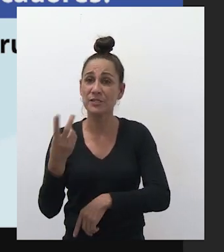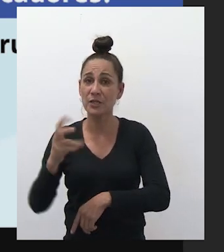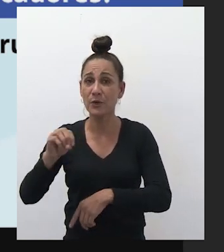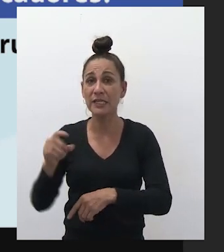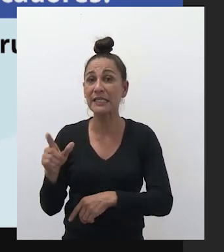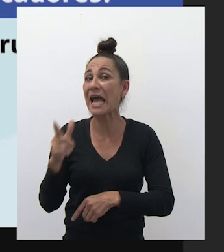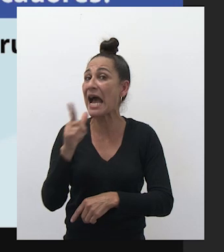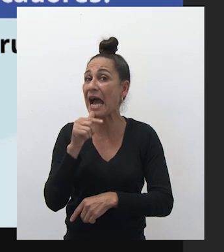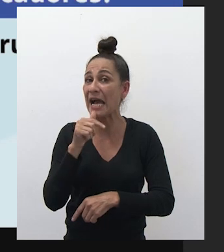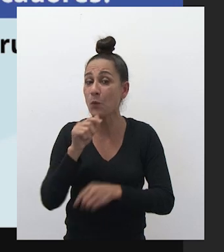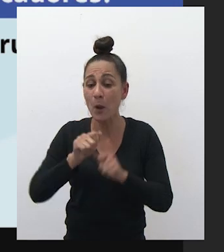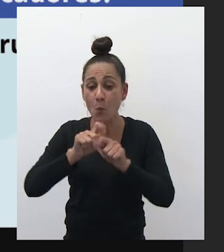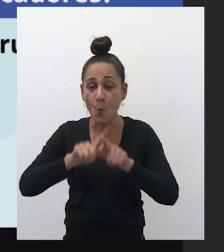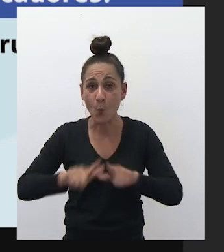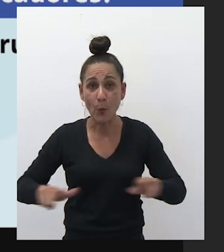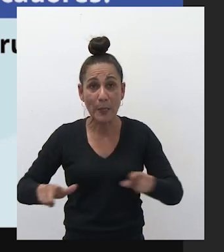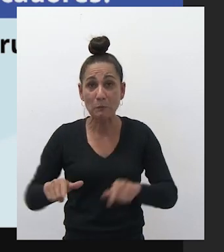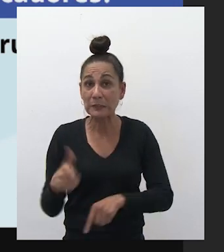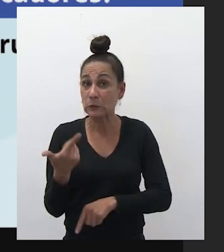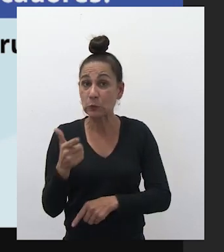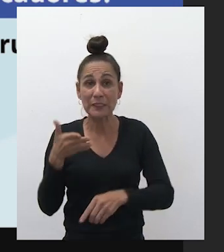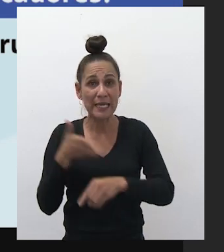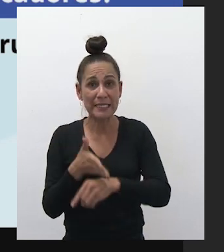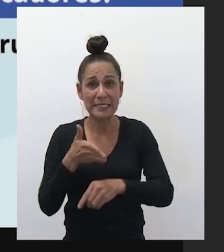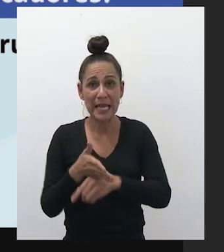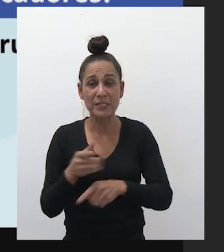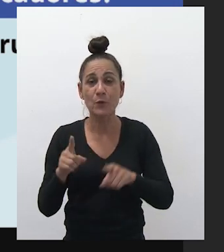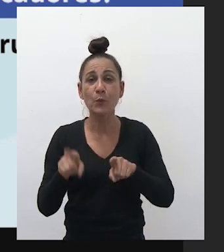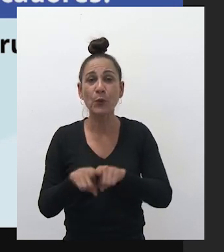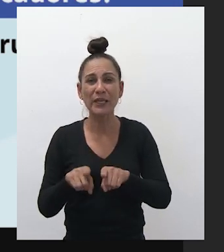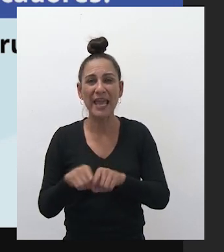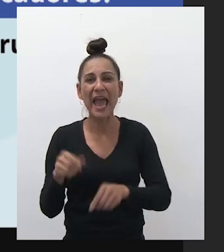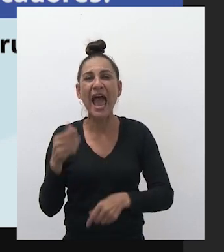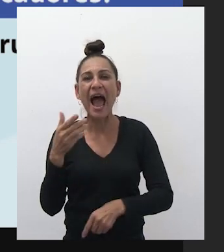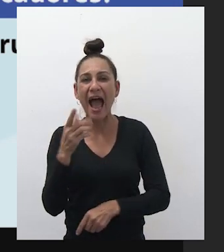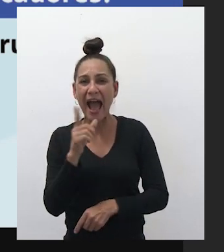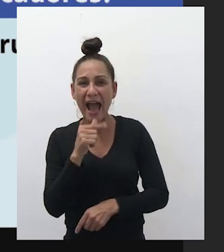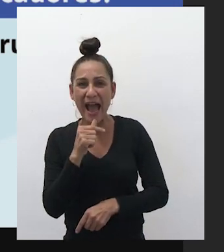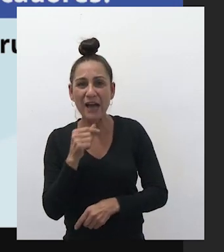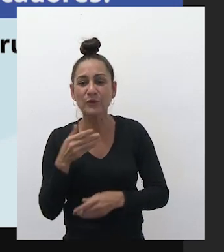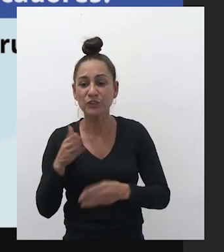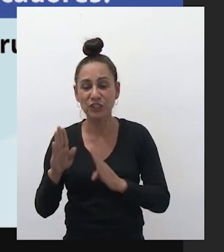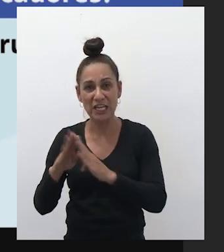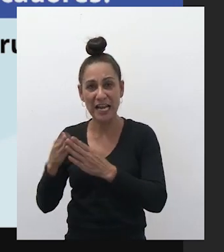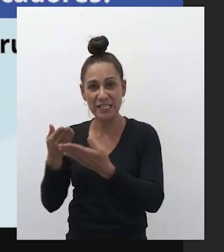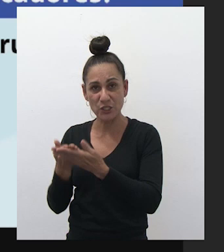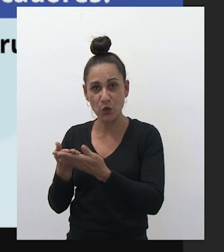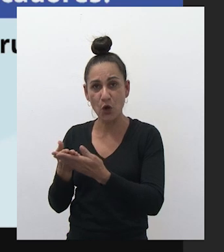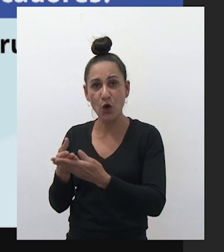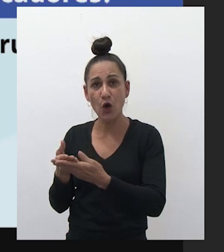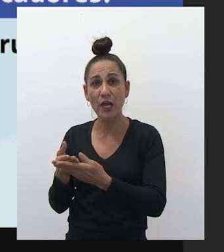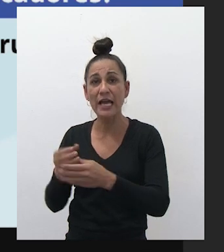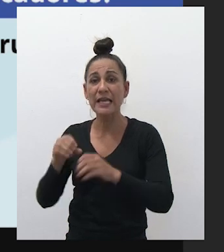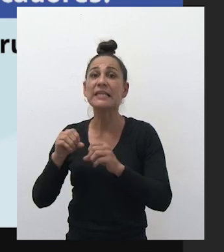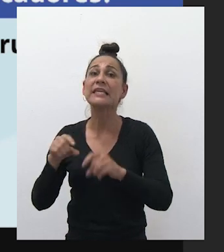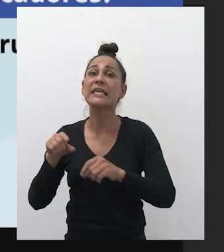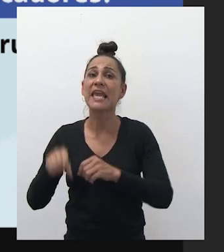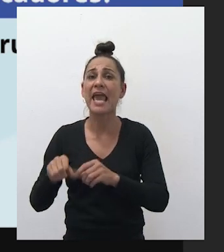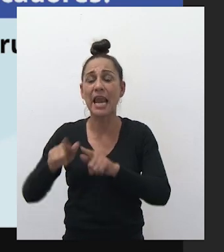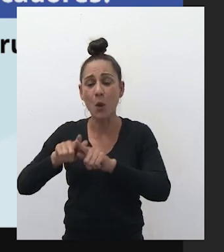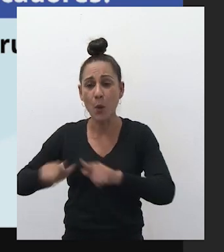água potável. Que, né, a água, com essa noção que a gente tem da escola, que é